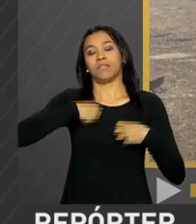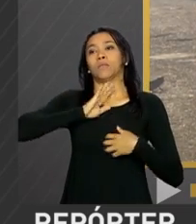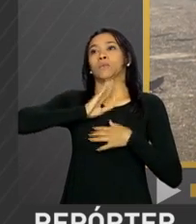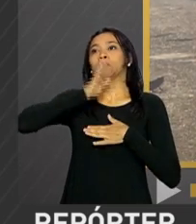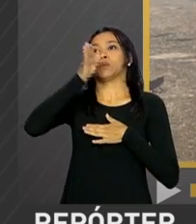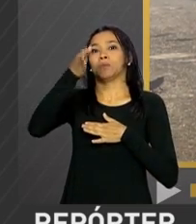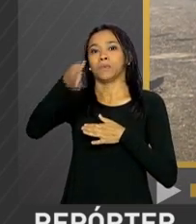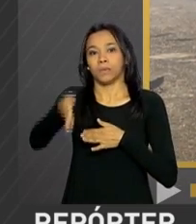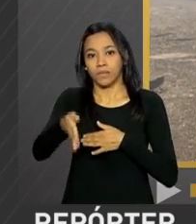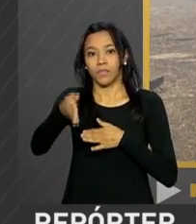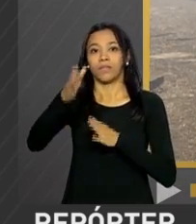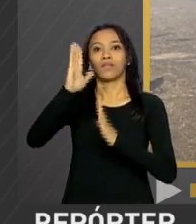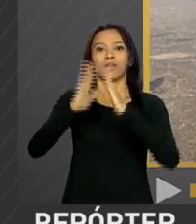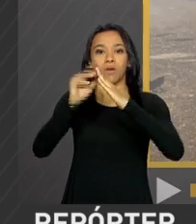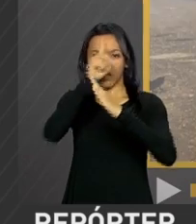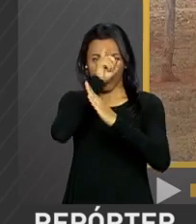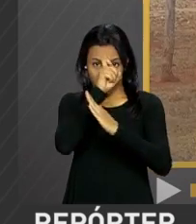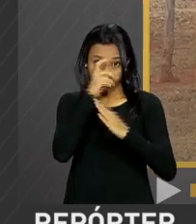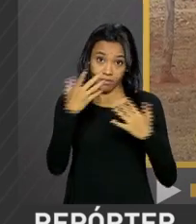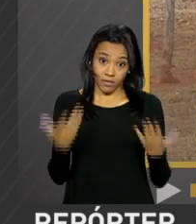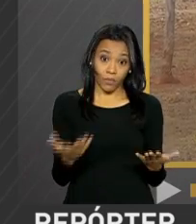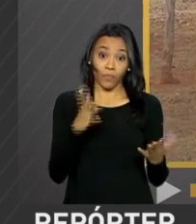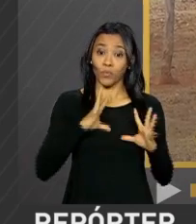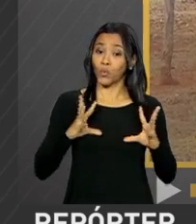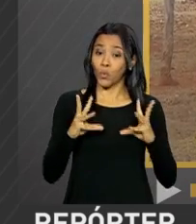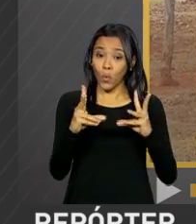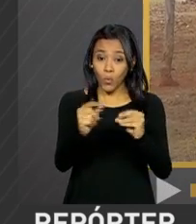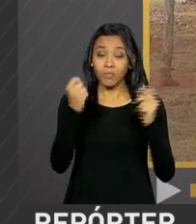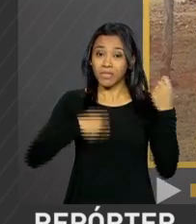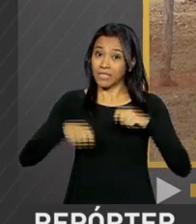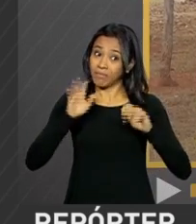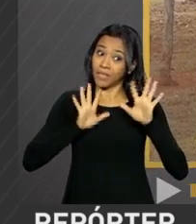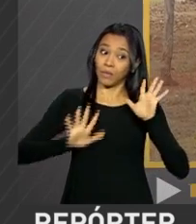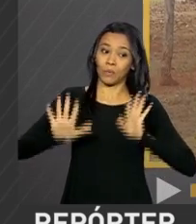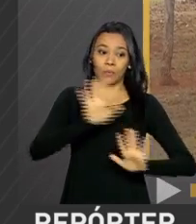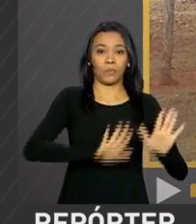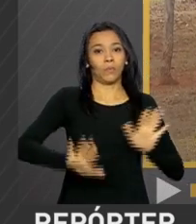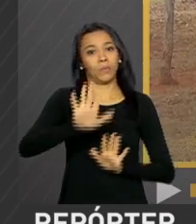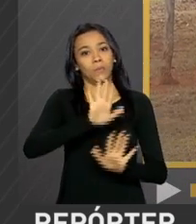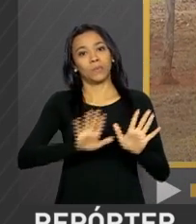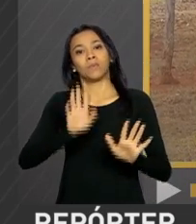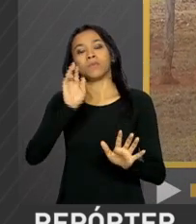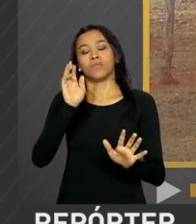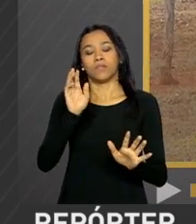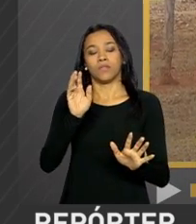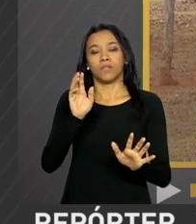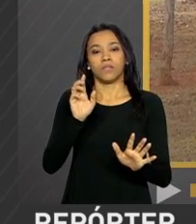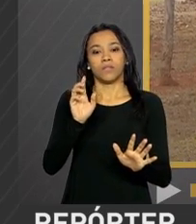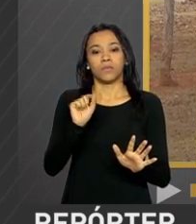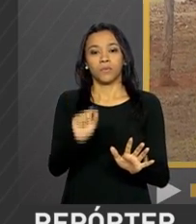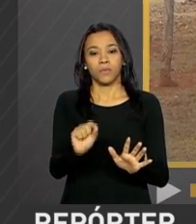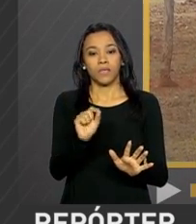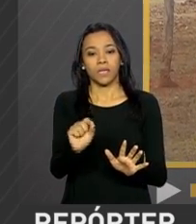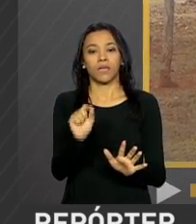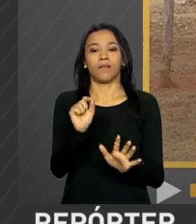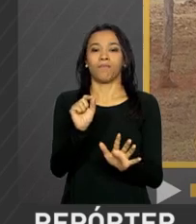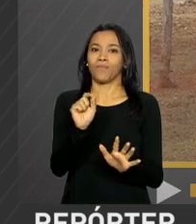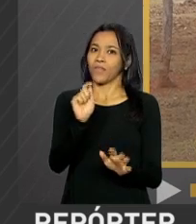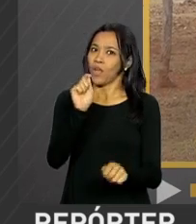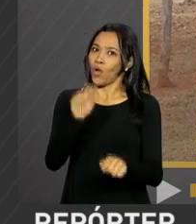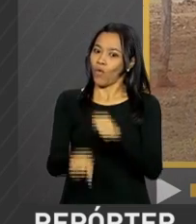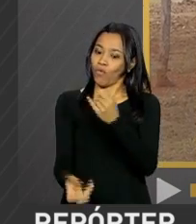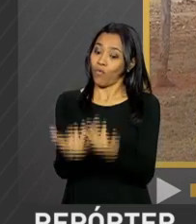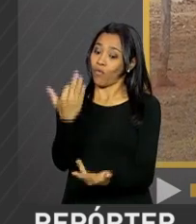nos hospitais. Cabe a nós todos prevenir os incêndios florestais, trabalhando com menos fogo na